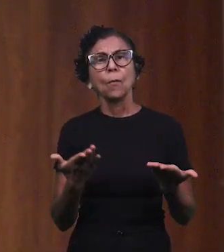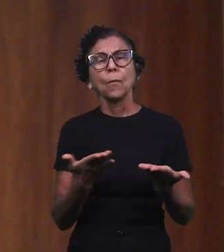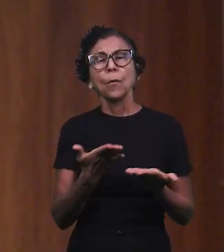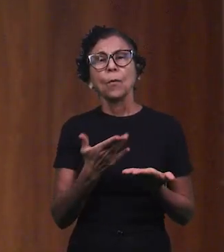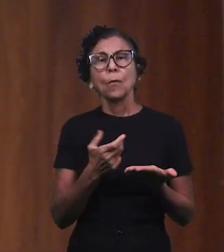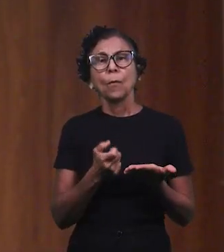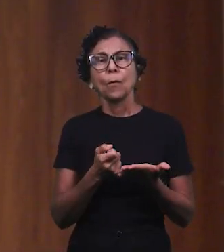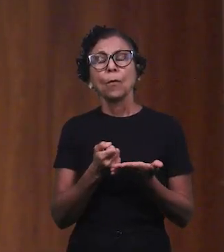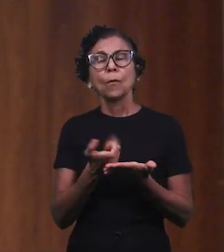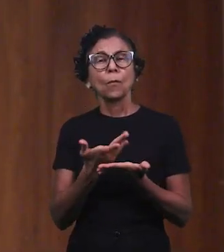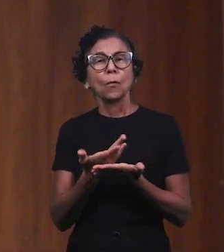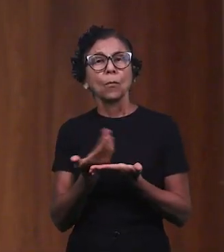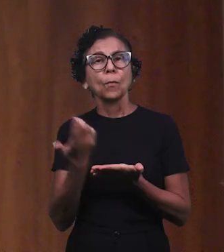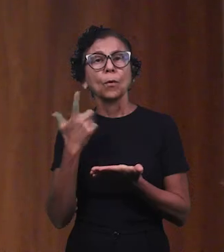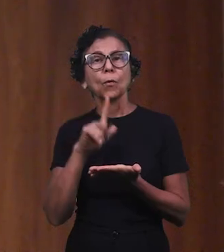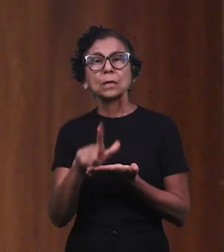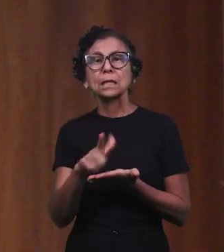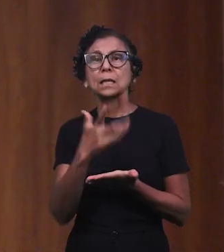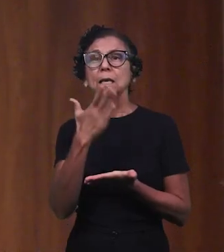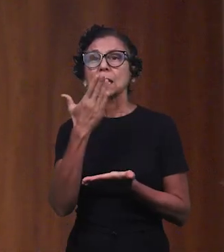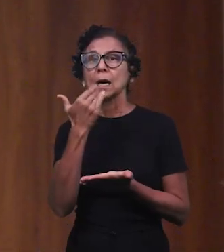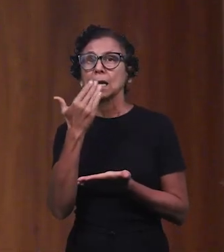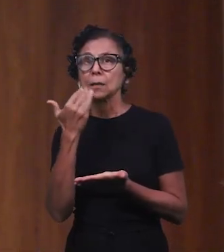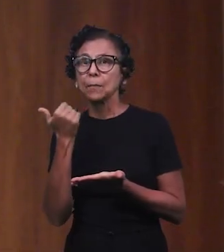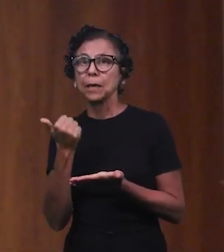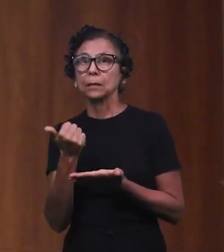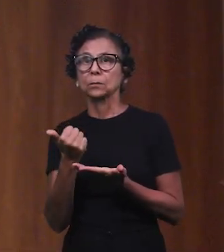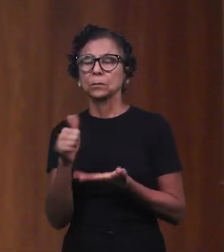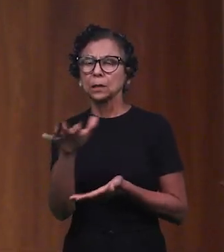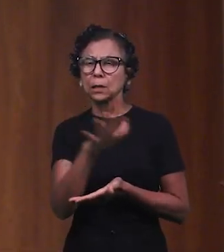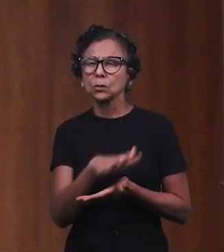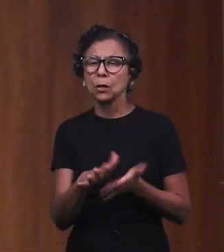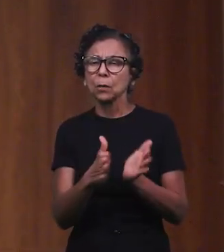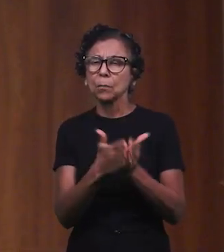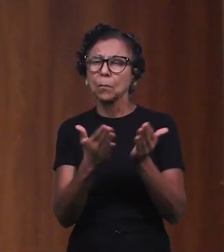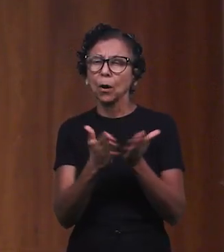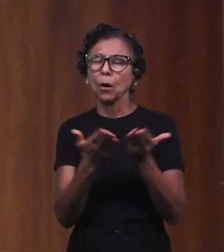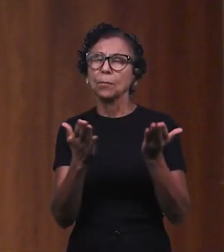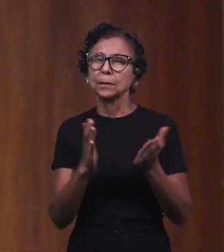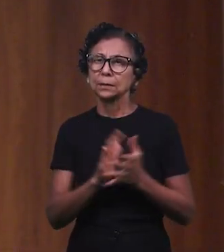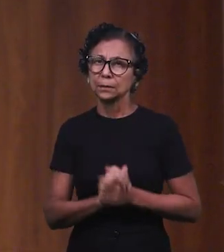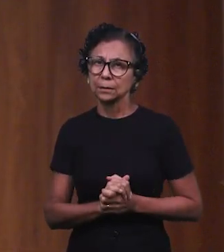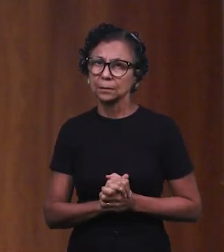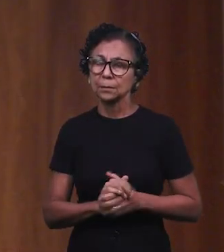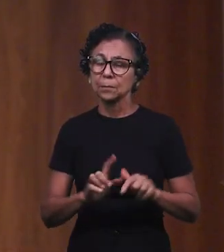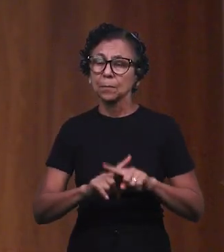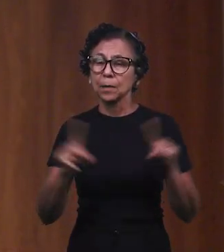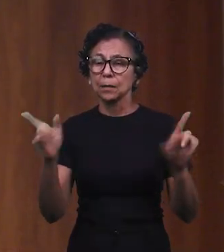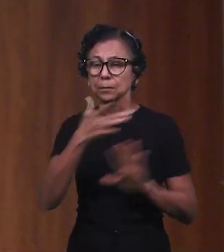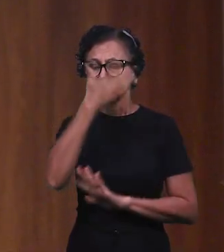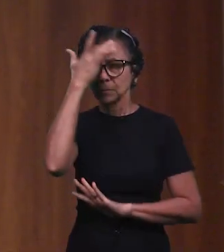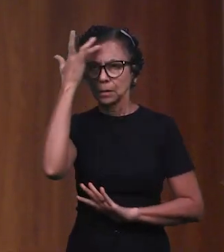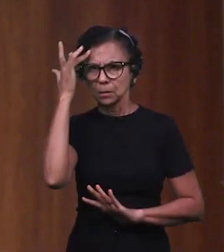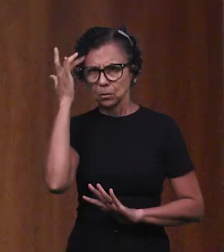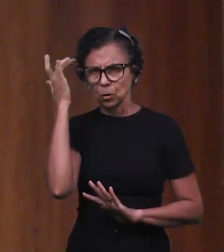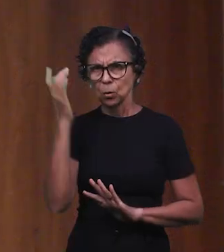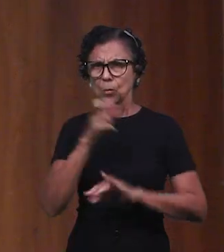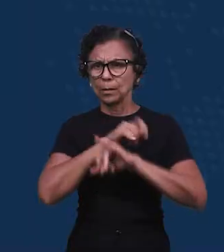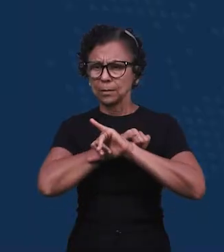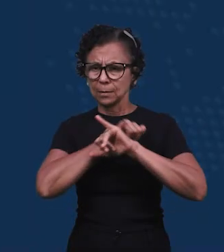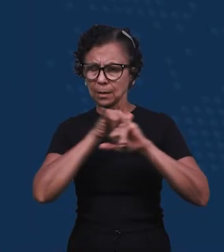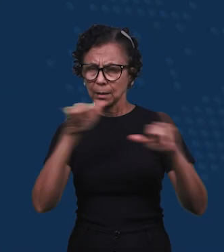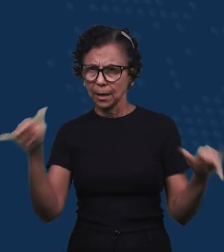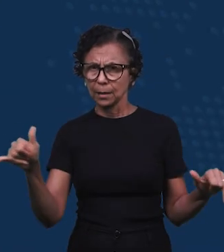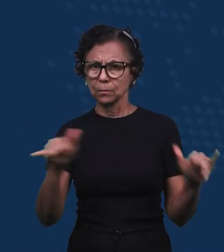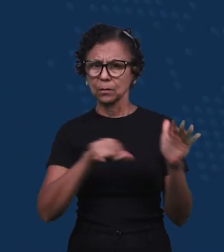para combater a fome nas regiões mais vulneráveis. No entanto, especialistas alertam que, apesar dessas ações,